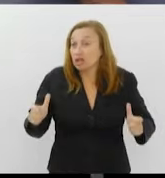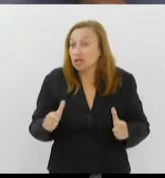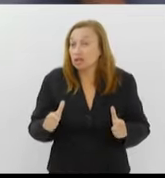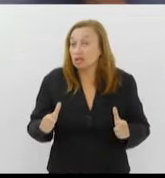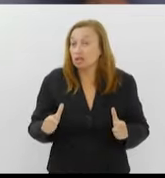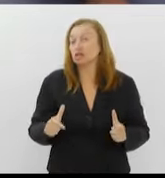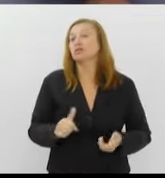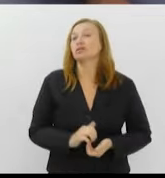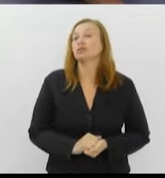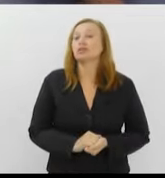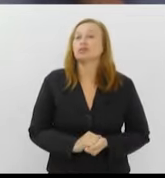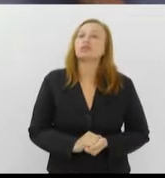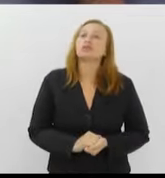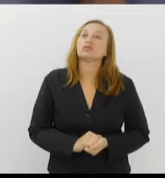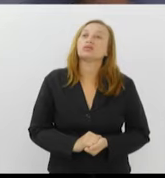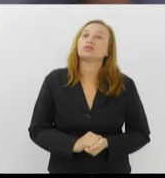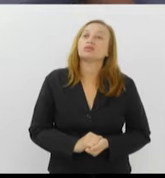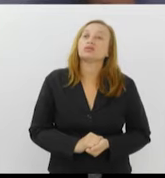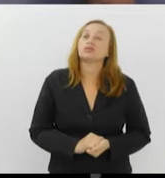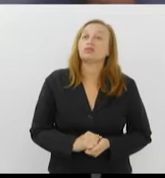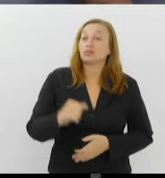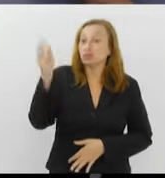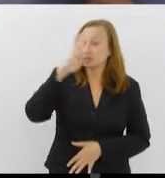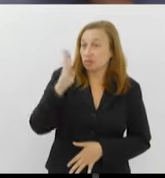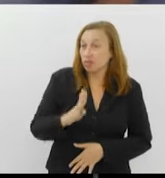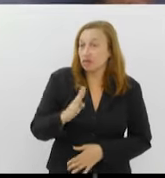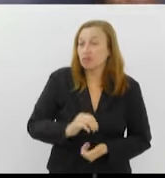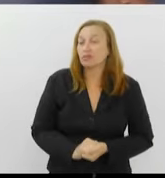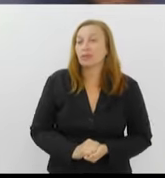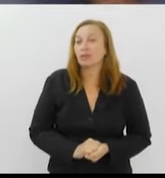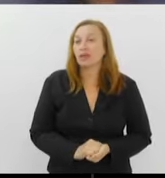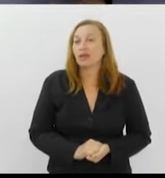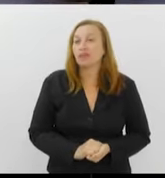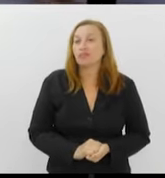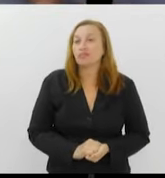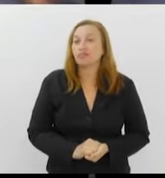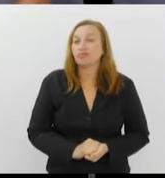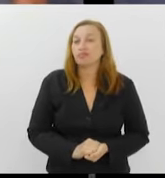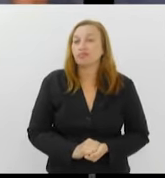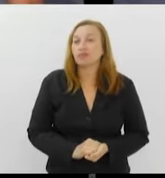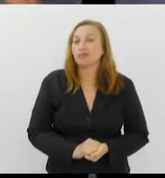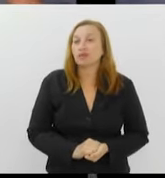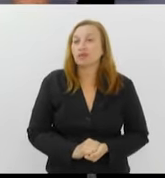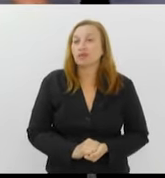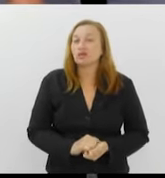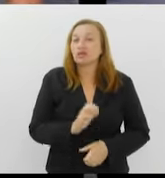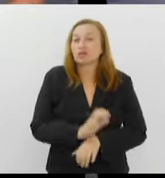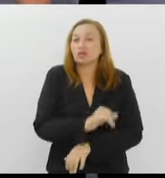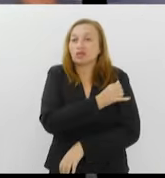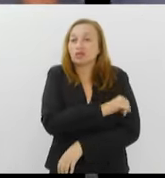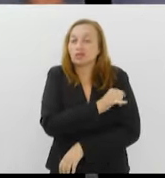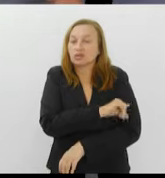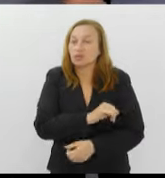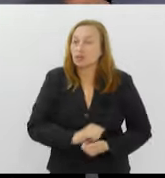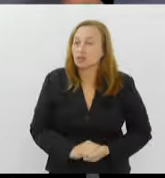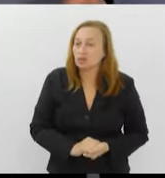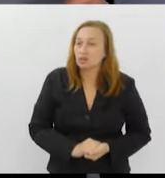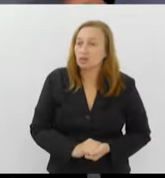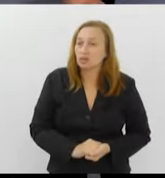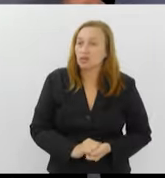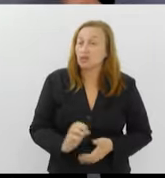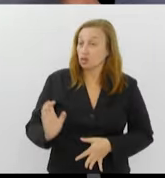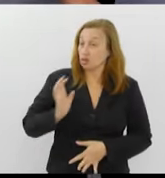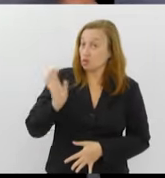do mundo, 10% dos famintos do Brasil. A gente acaba que tem no estado do Rio de Janeiro um estado extremamente